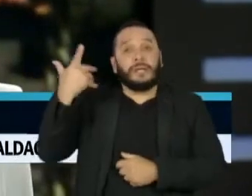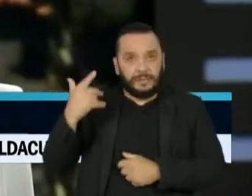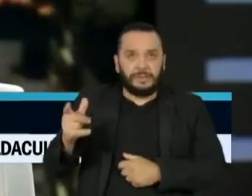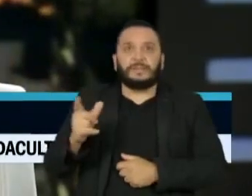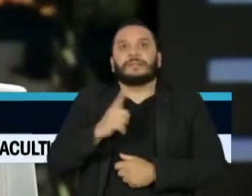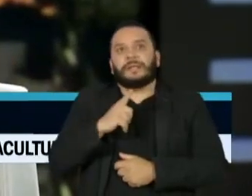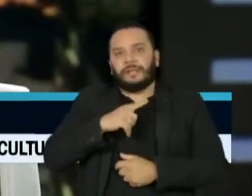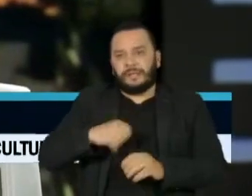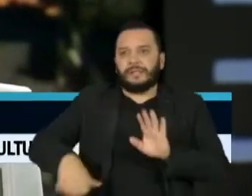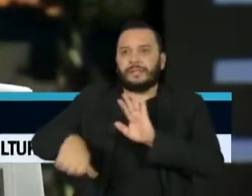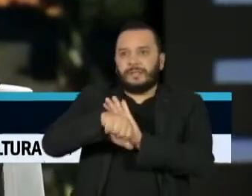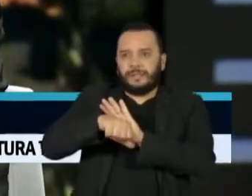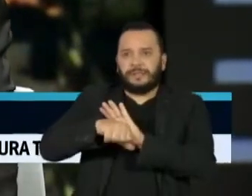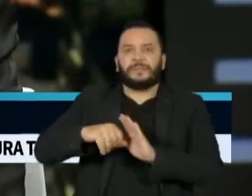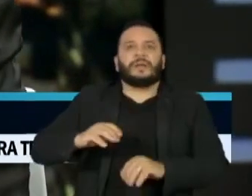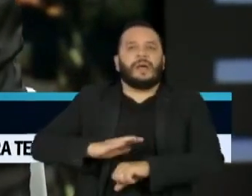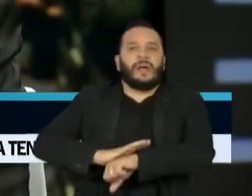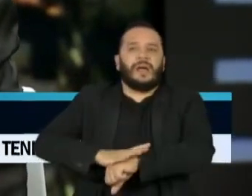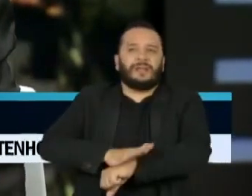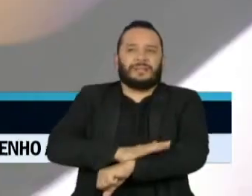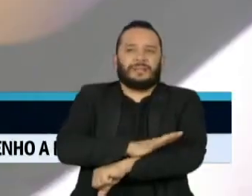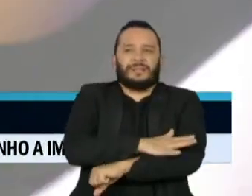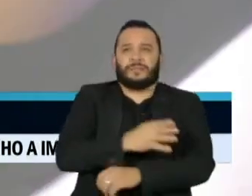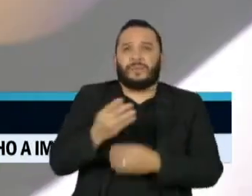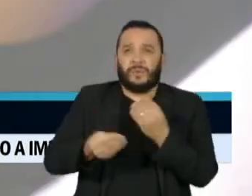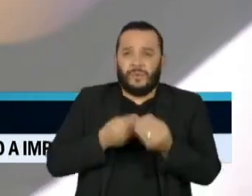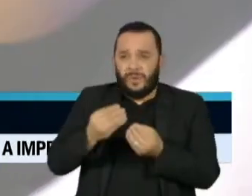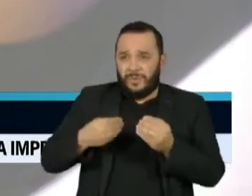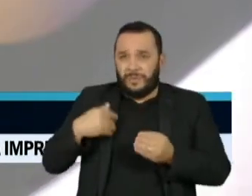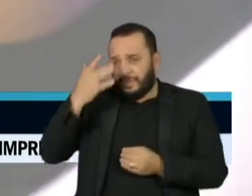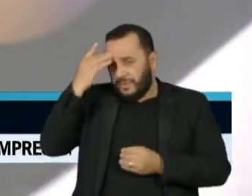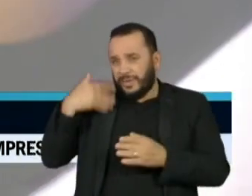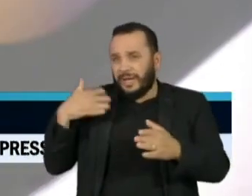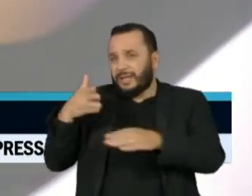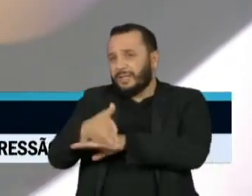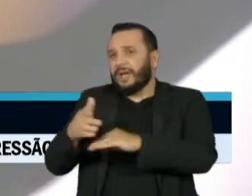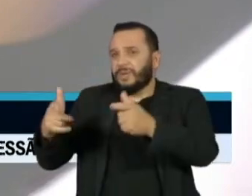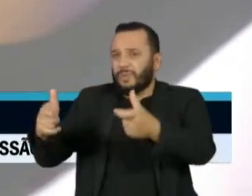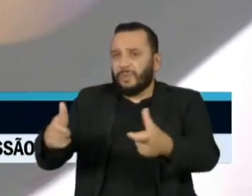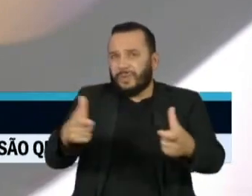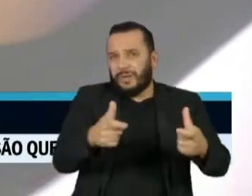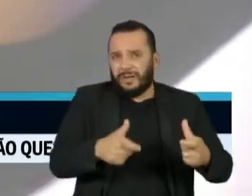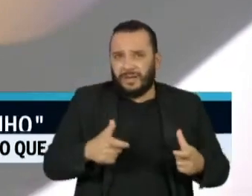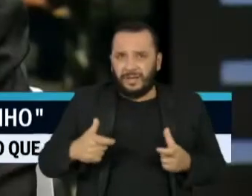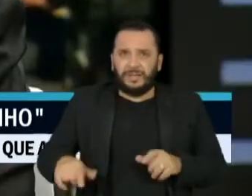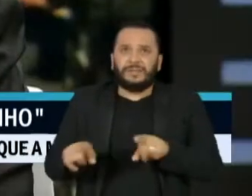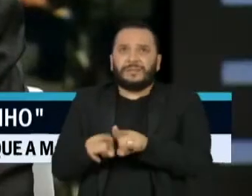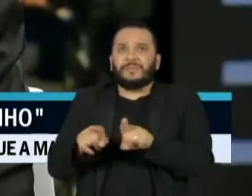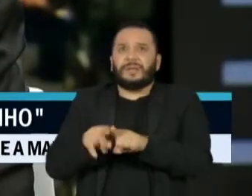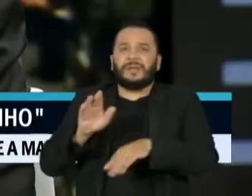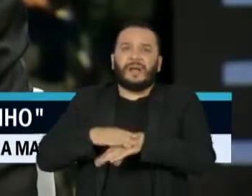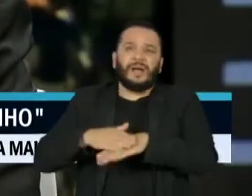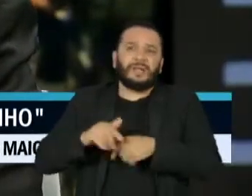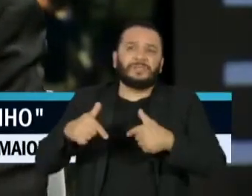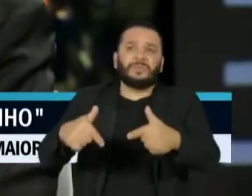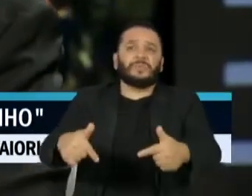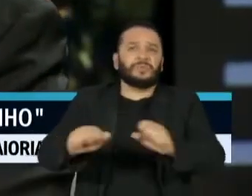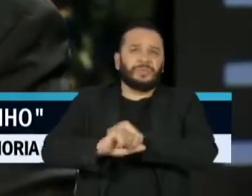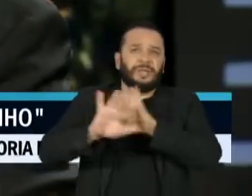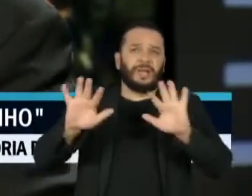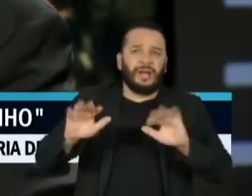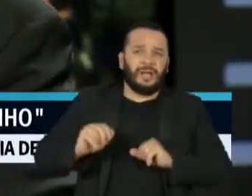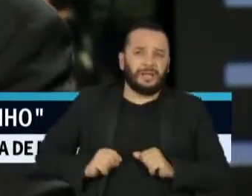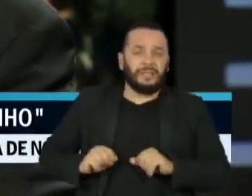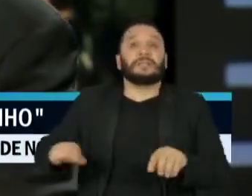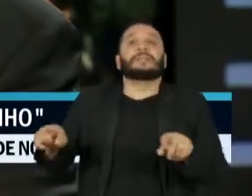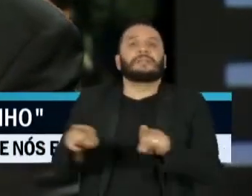o crime de racismo, que geralmente é discriminar a entrada em algum local, né? Você tem uma atitude muito clara, e aí você tem